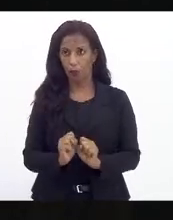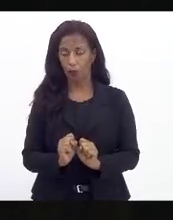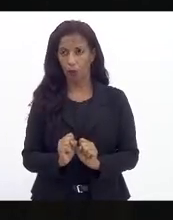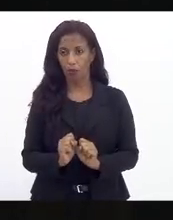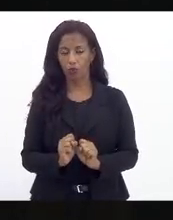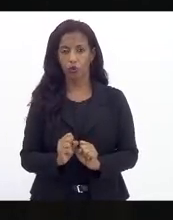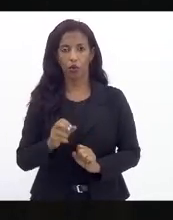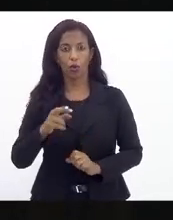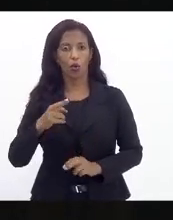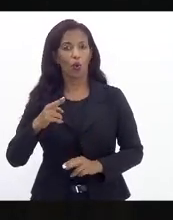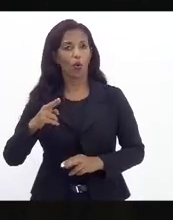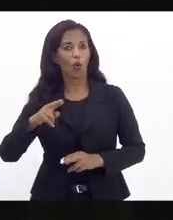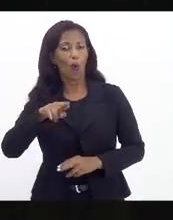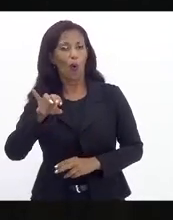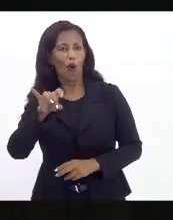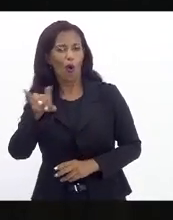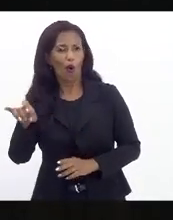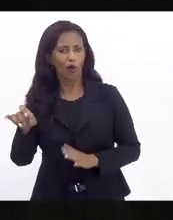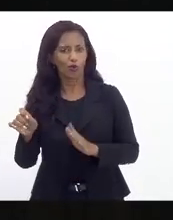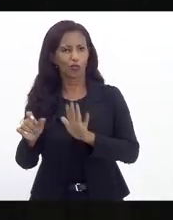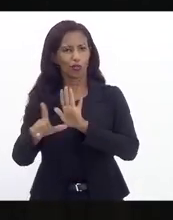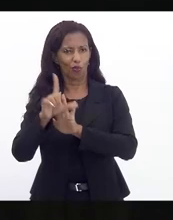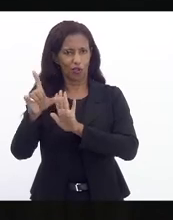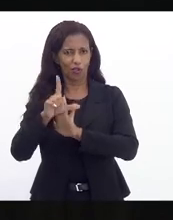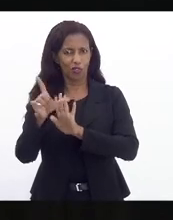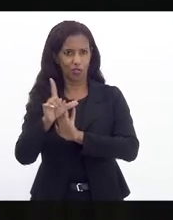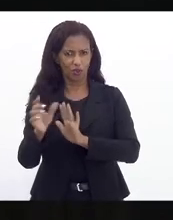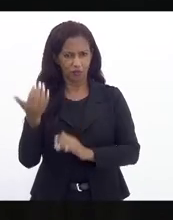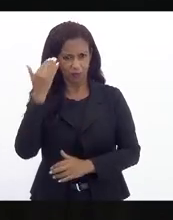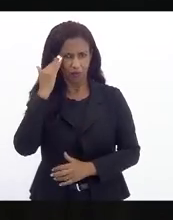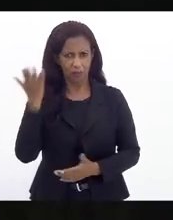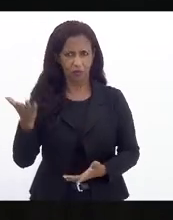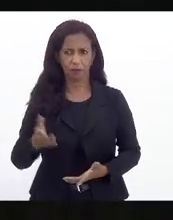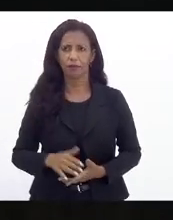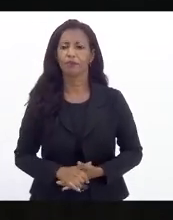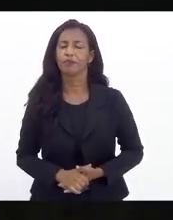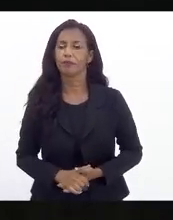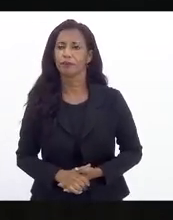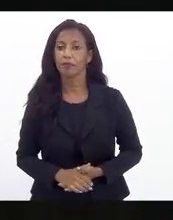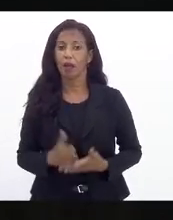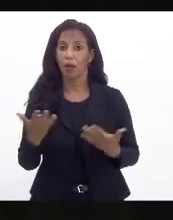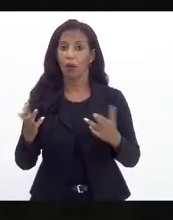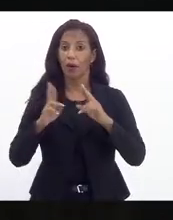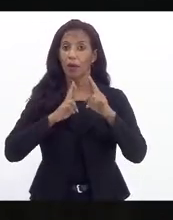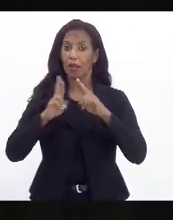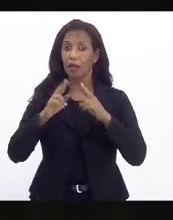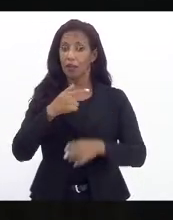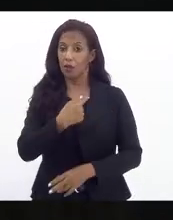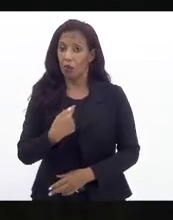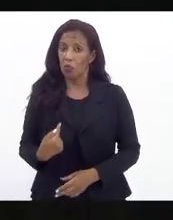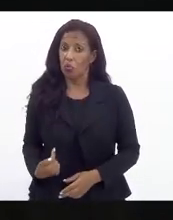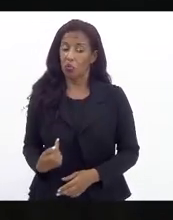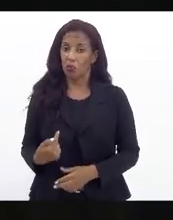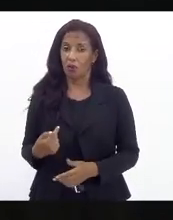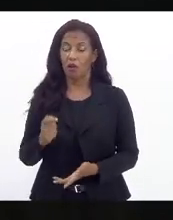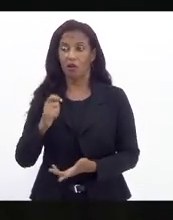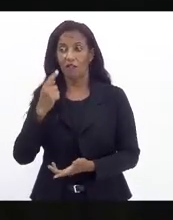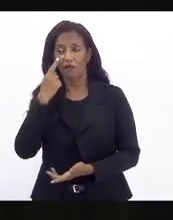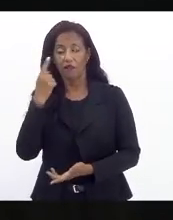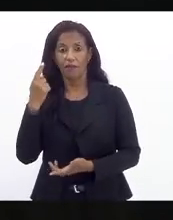antecipar royalties com autorização do legislativo foi claro agora em relação ao governo negociar dívida